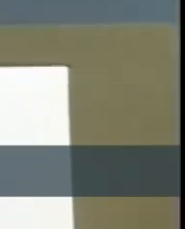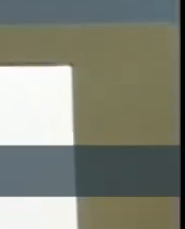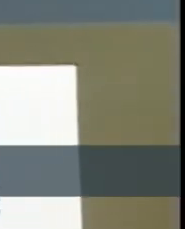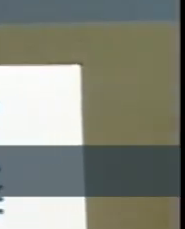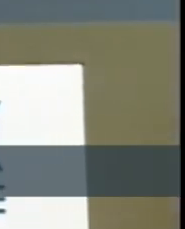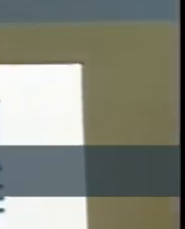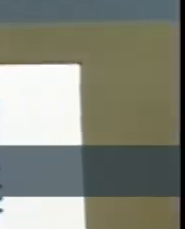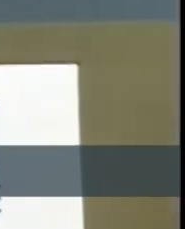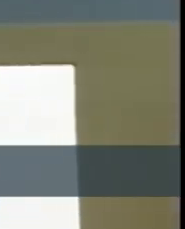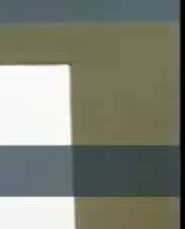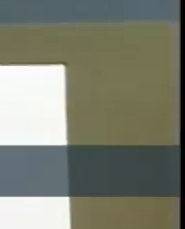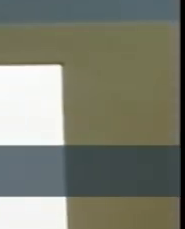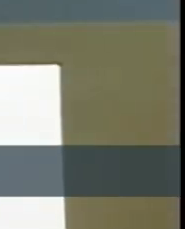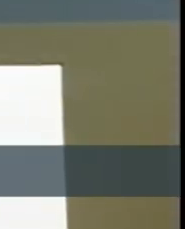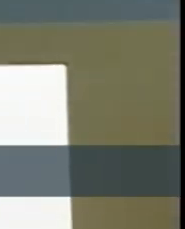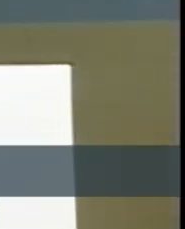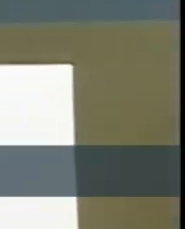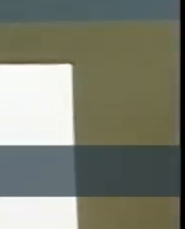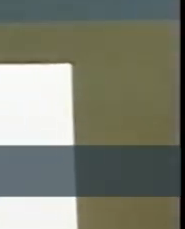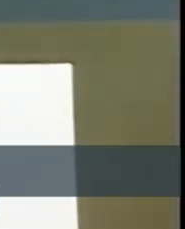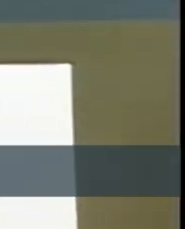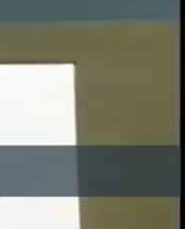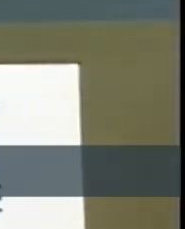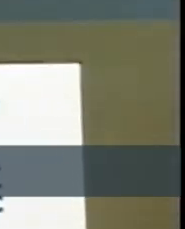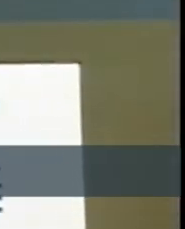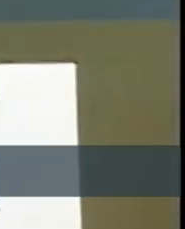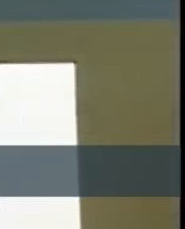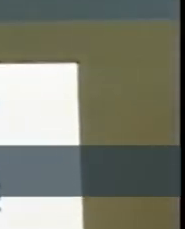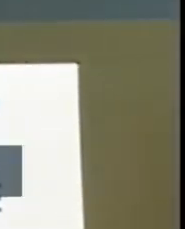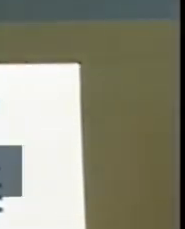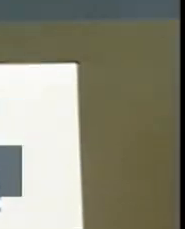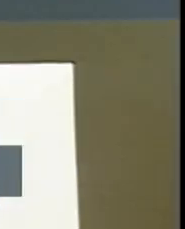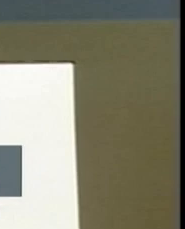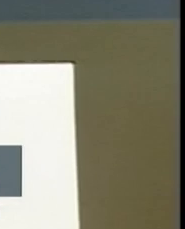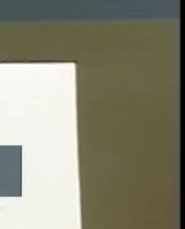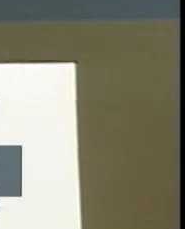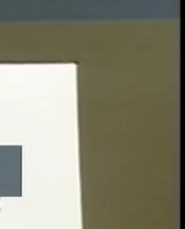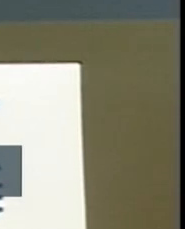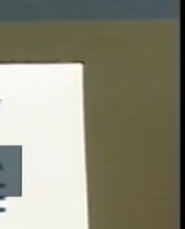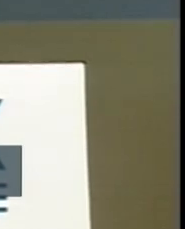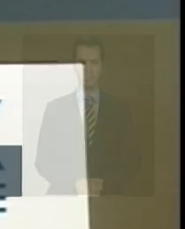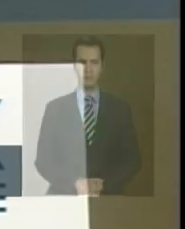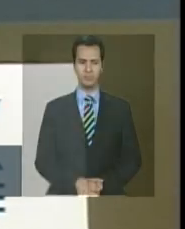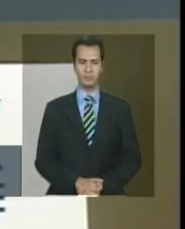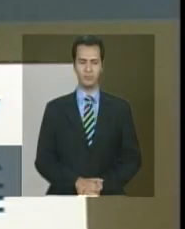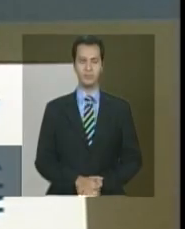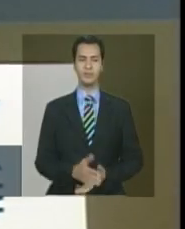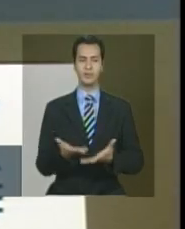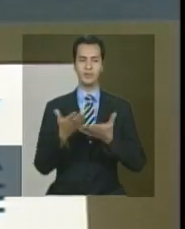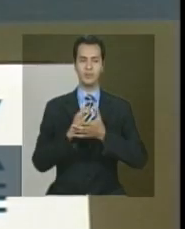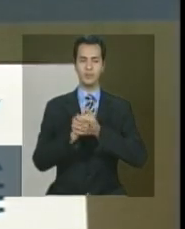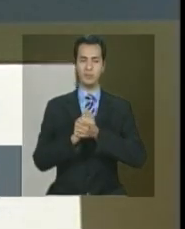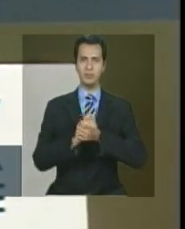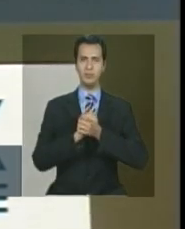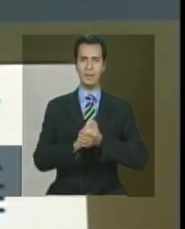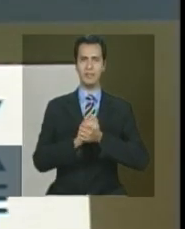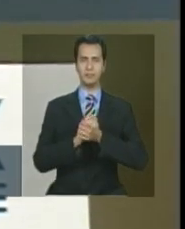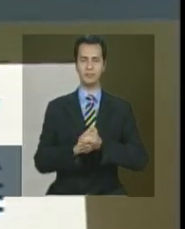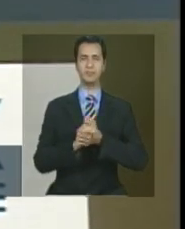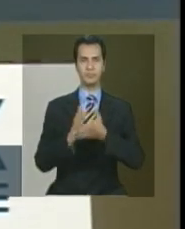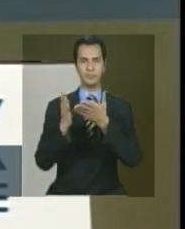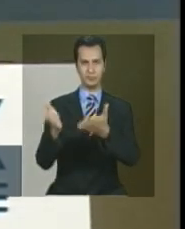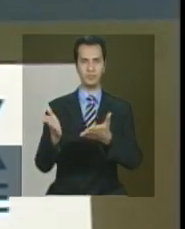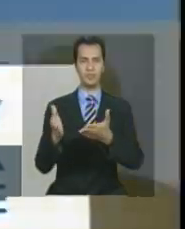Eu queria cumprimentar os trabalhadores e as trabalhadoras da EBX